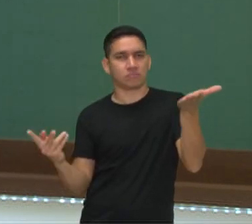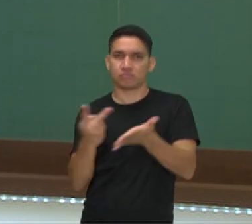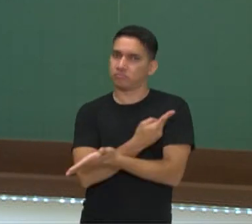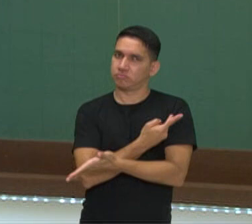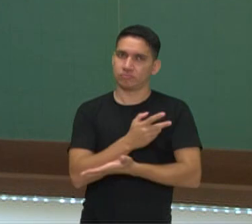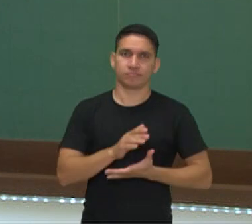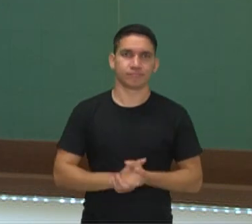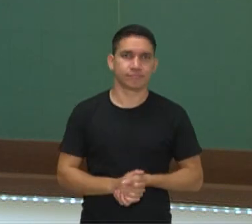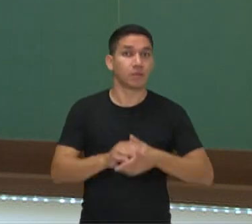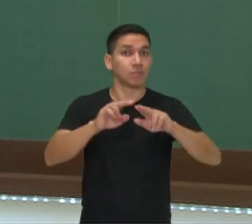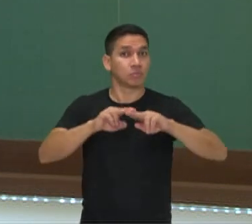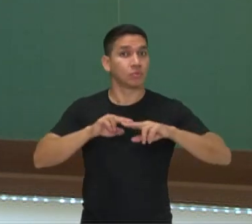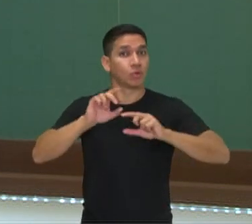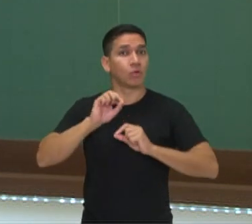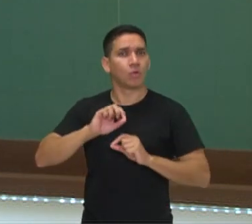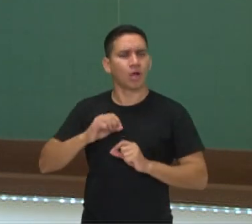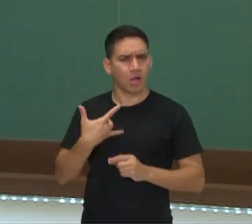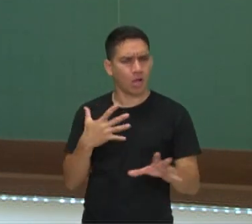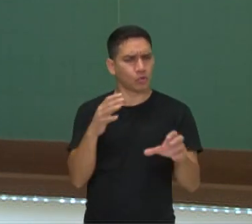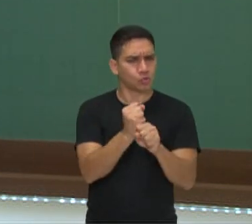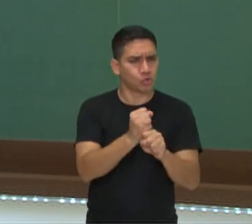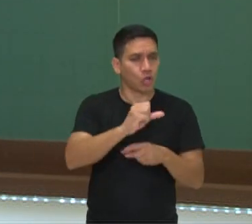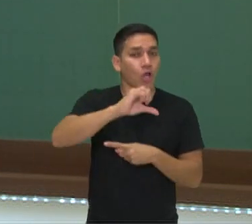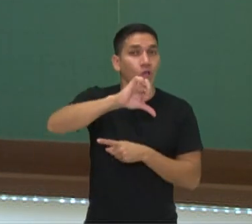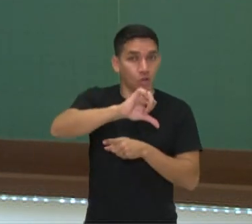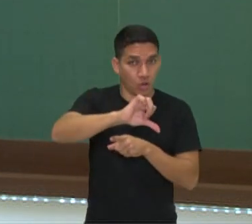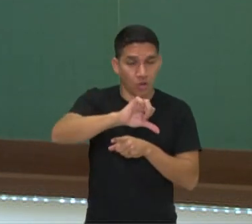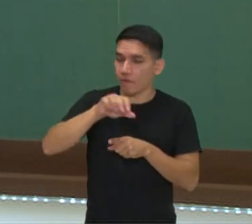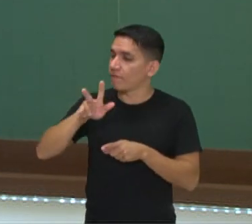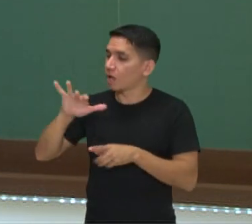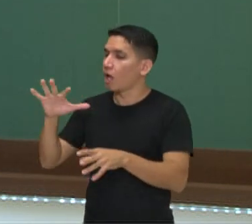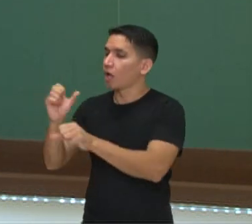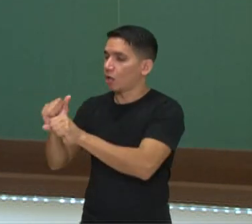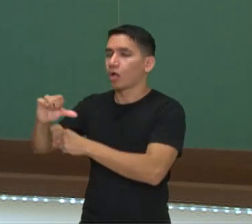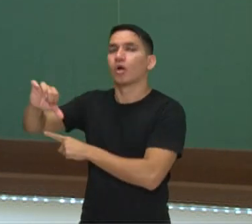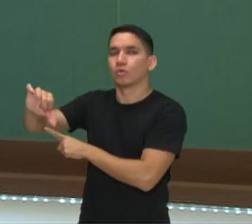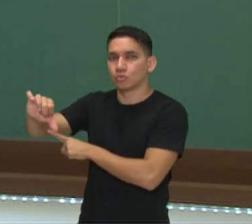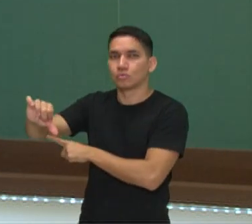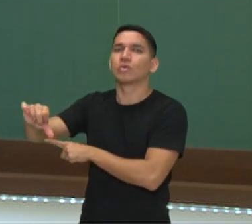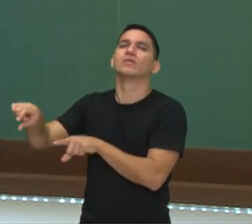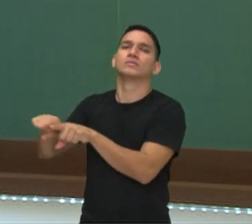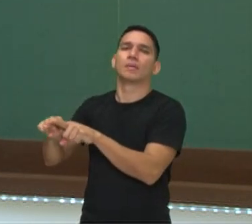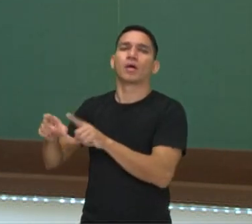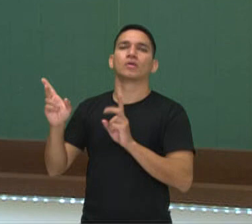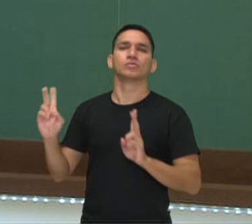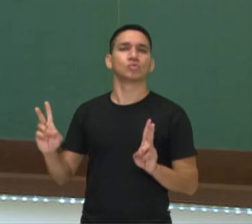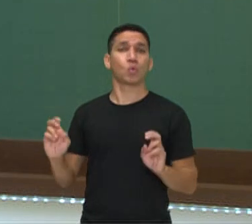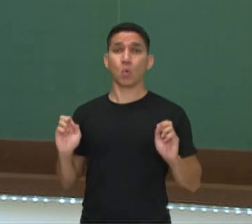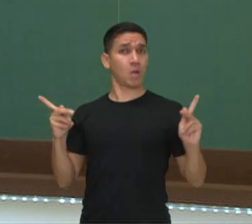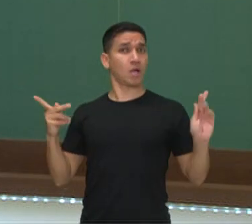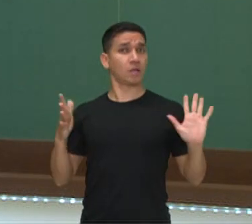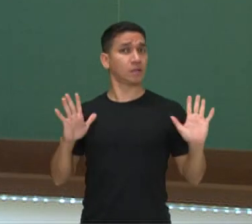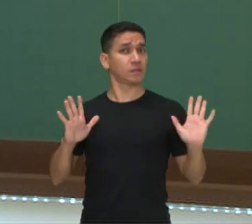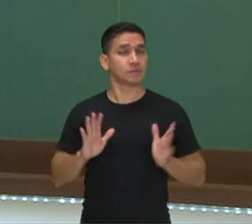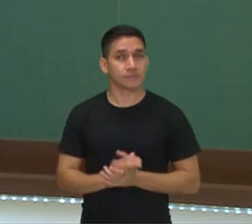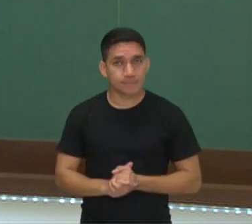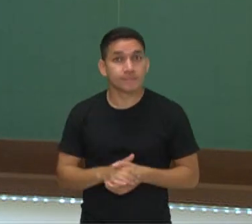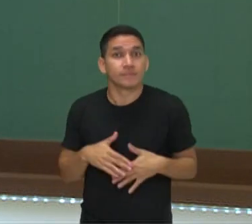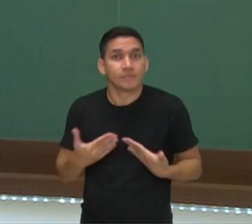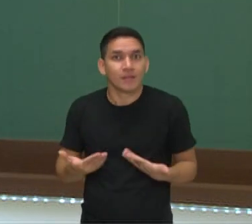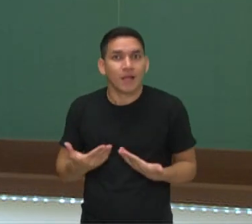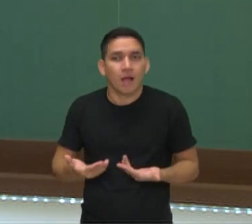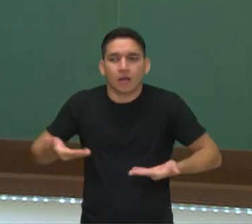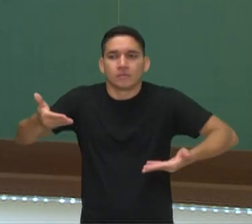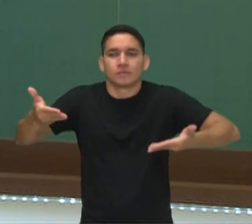né? Então, se eu somei 9 no primeiro membro, eu vou somar 9 no segundo também e tá tudo certo. A igualdade